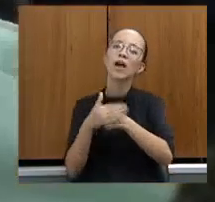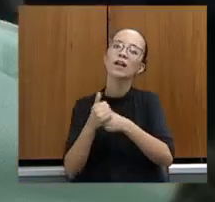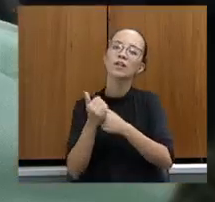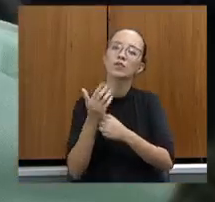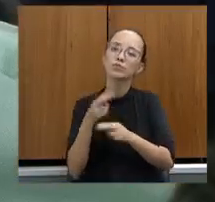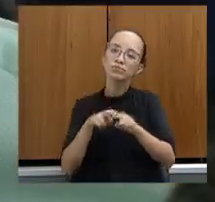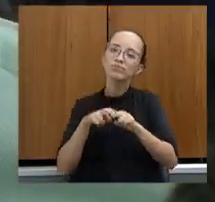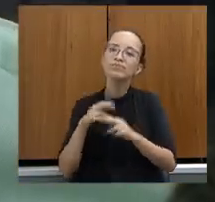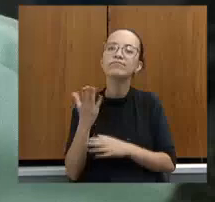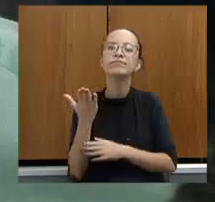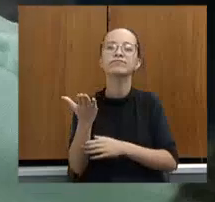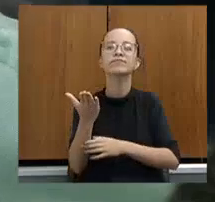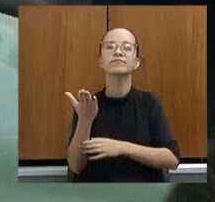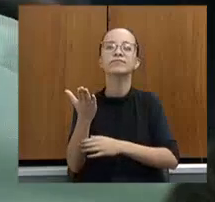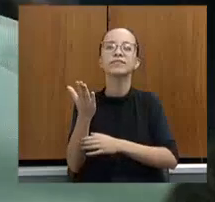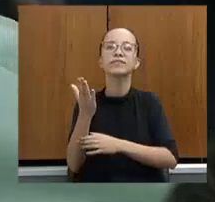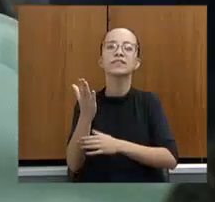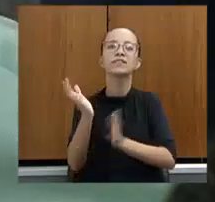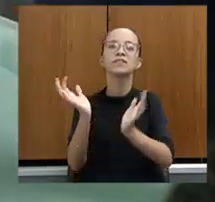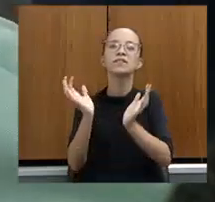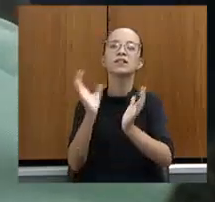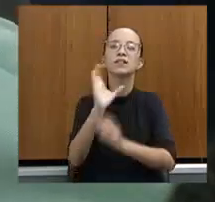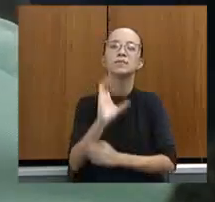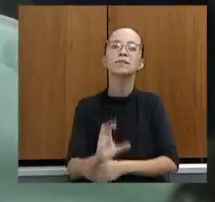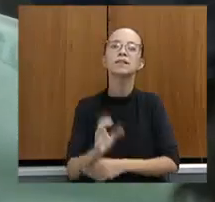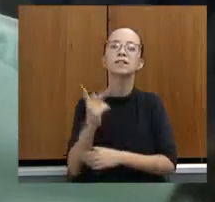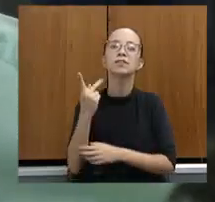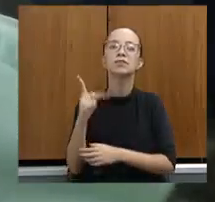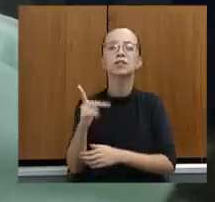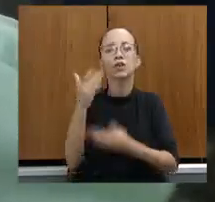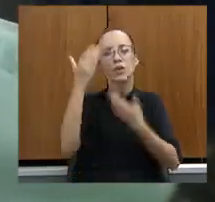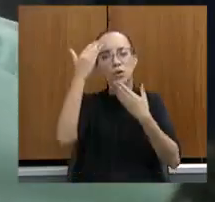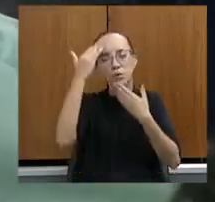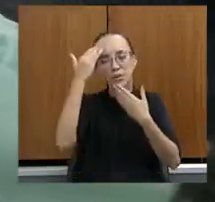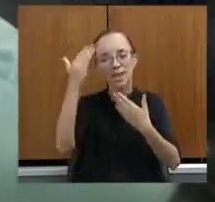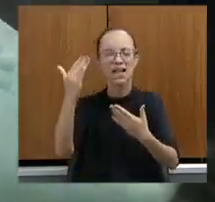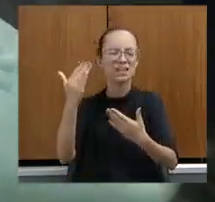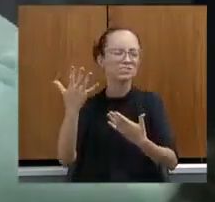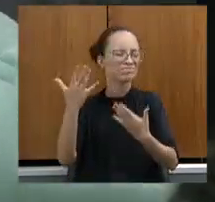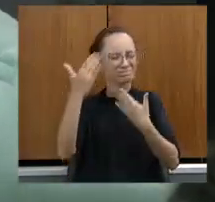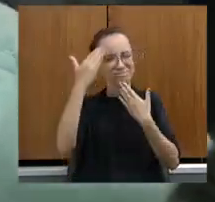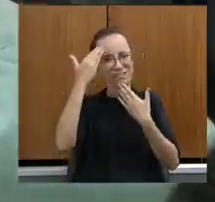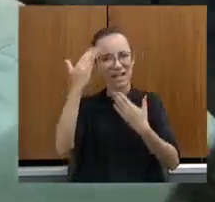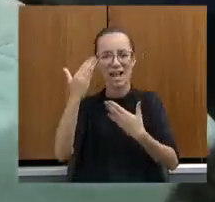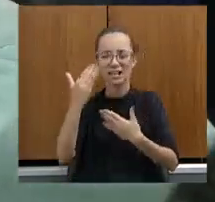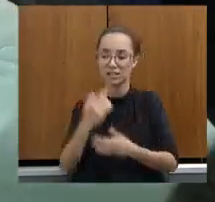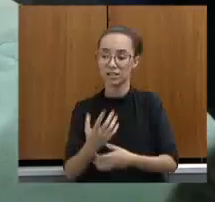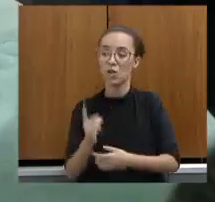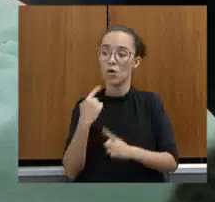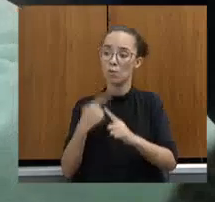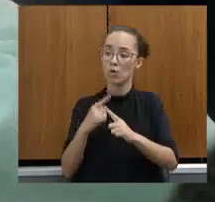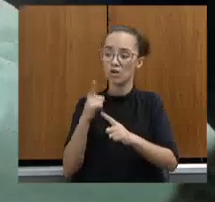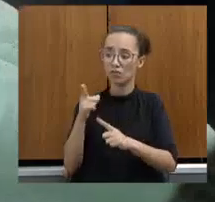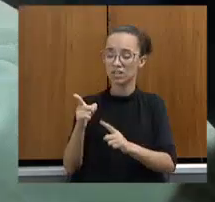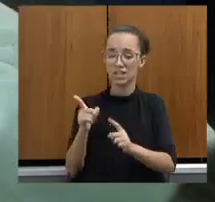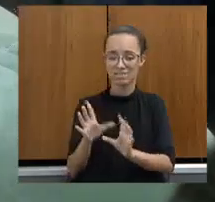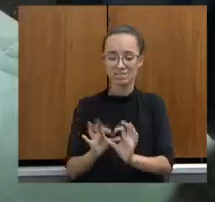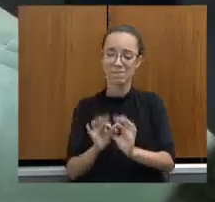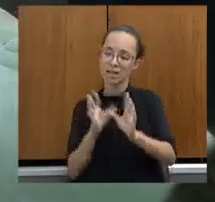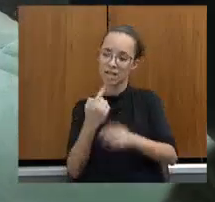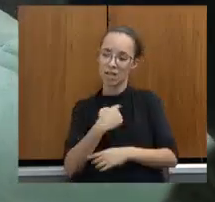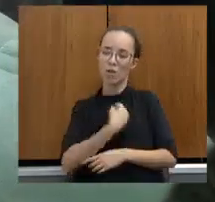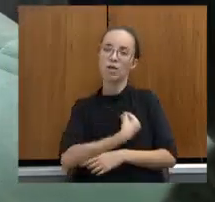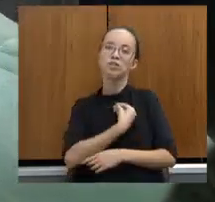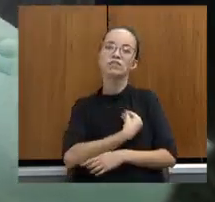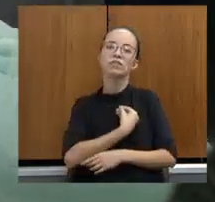eu tenho por você e pela sua comissão que você Preside muito obrigada por ter me deixado participar tão ativamente